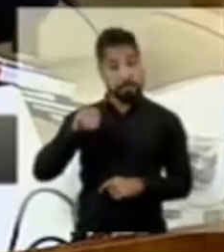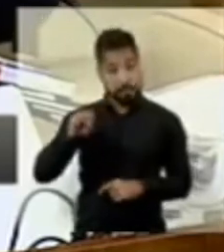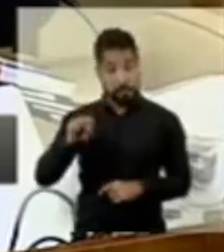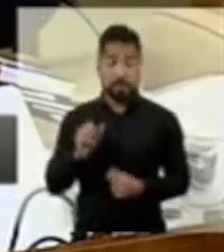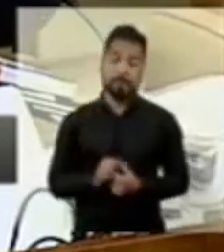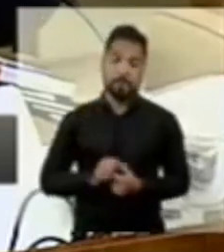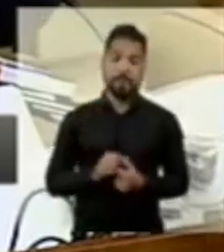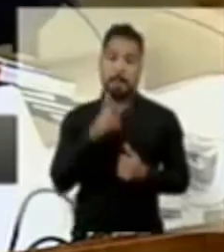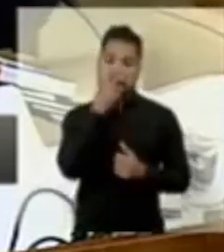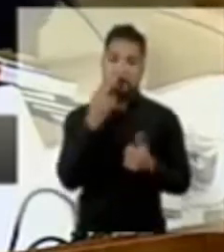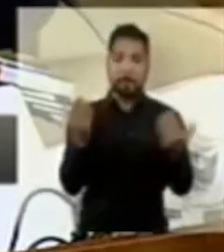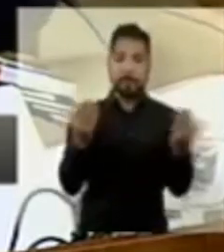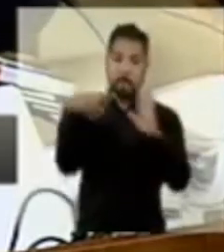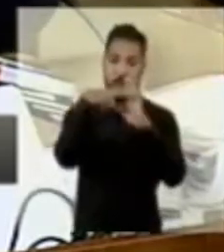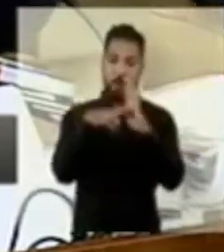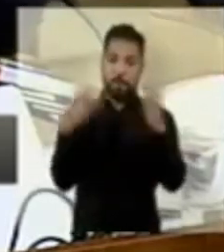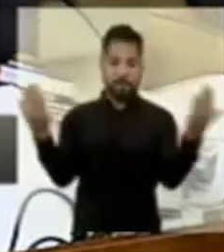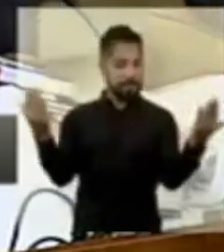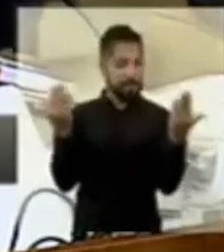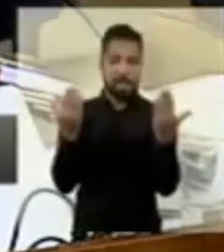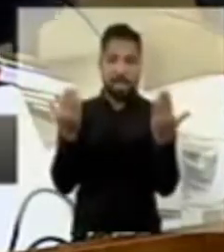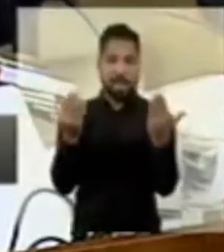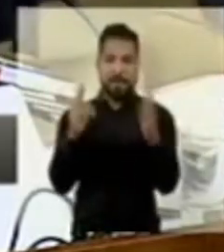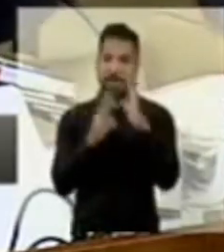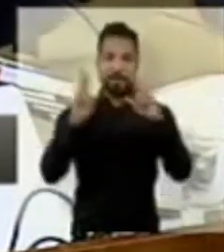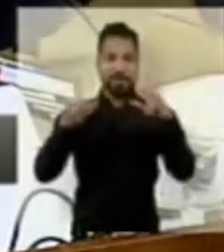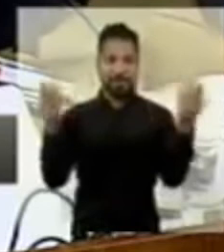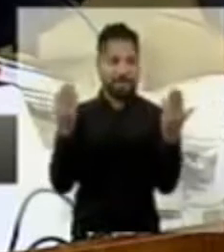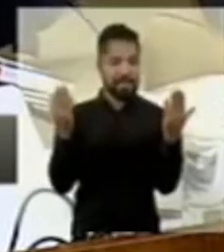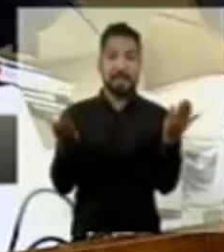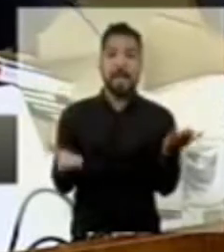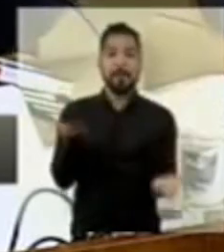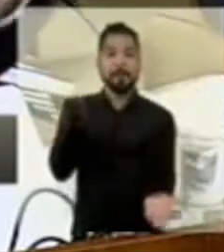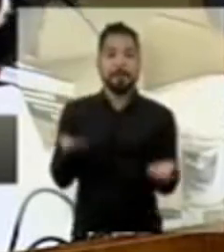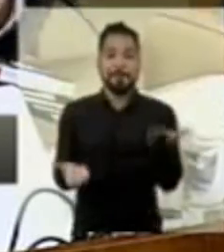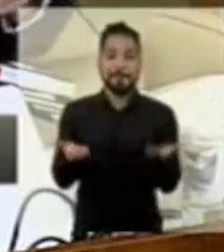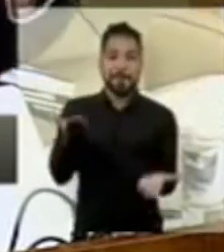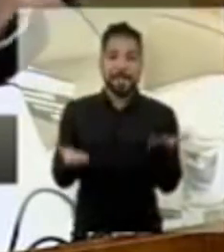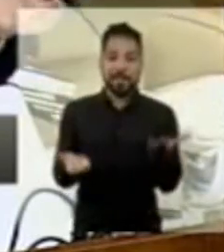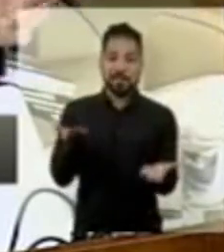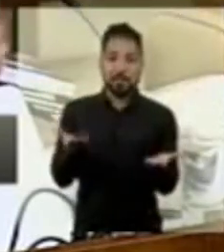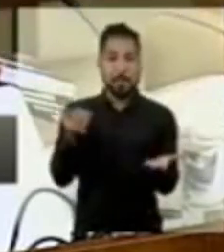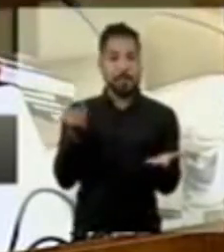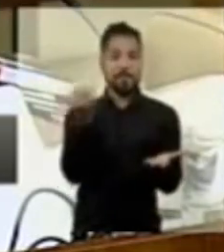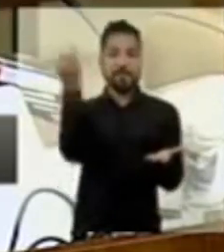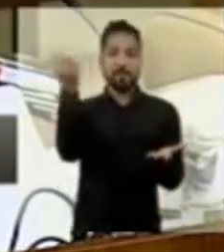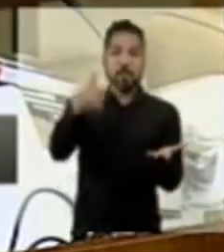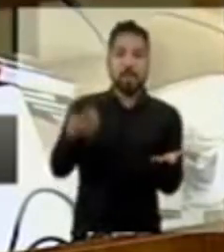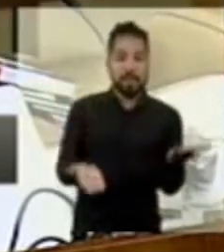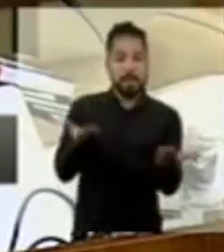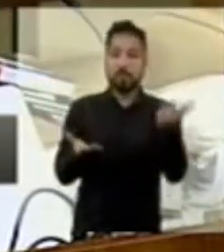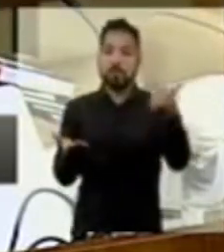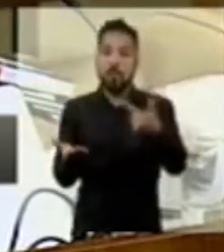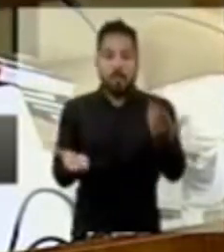normas que protegem valores diferentes e atribuir pesos a essas normas em função da